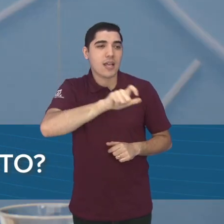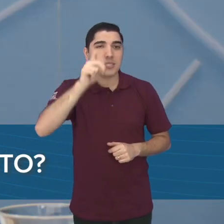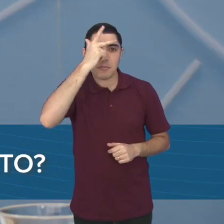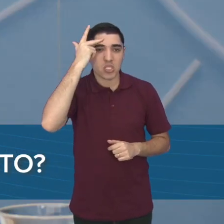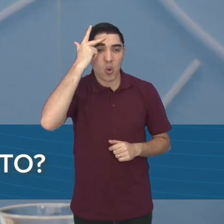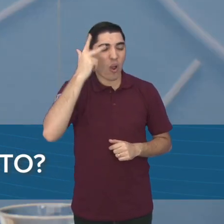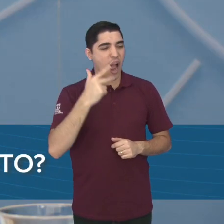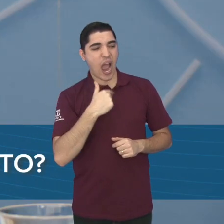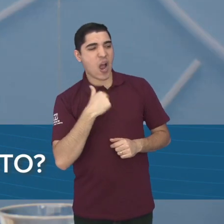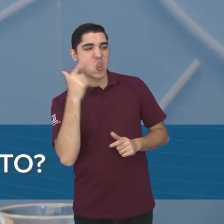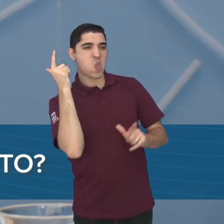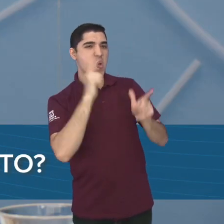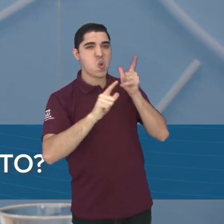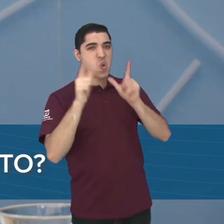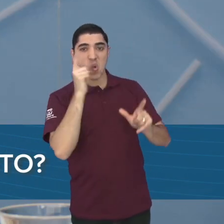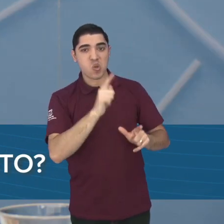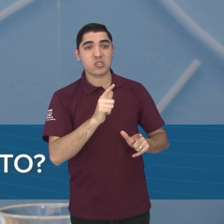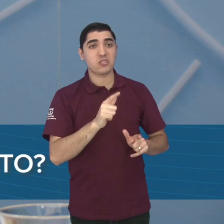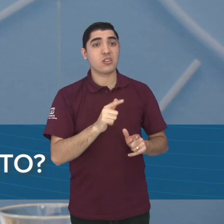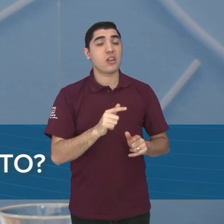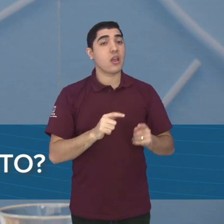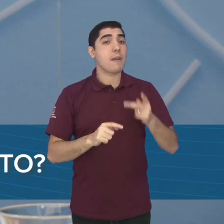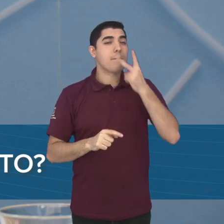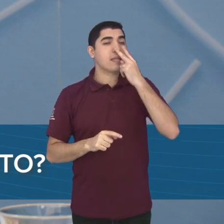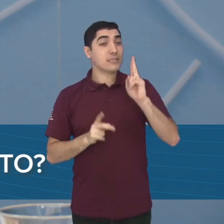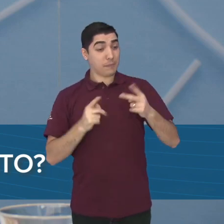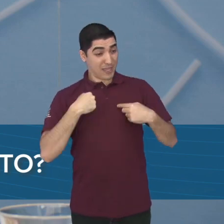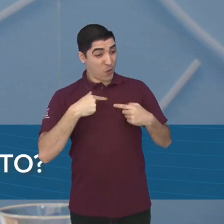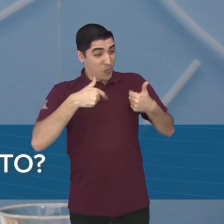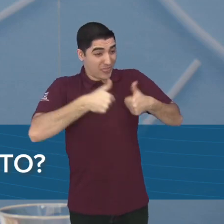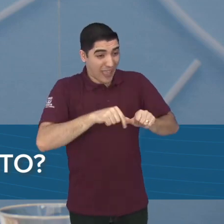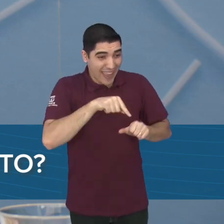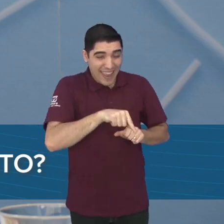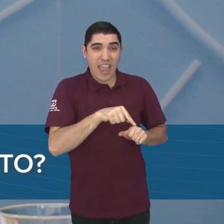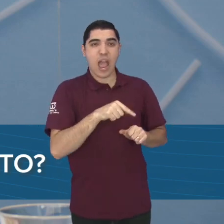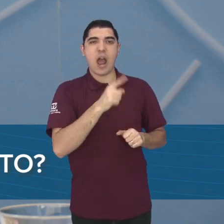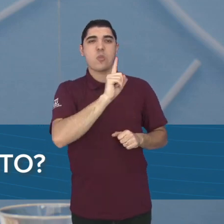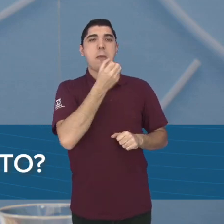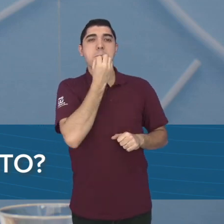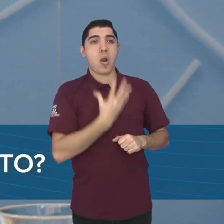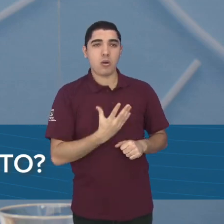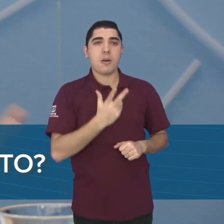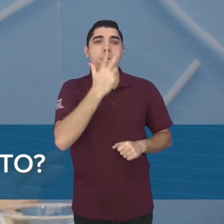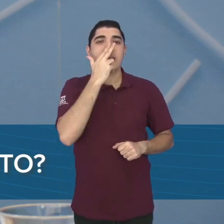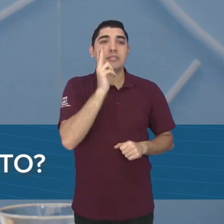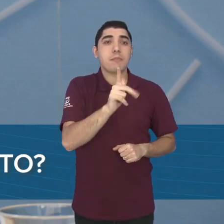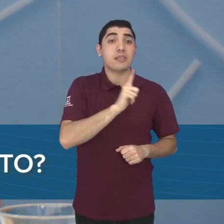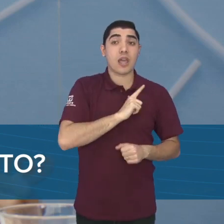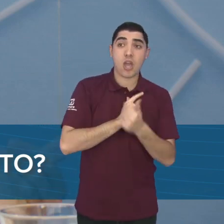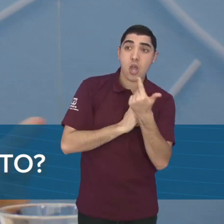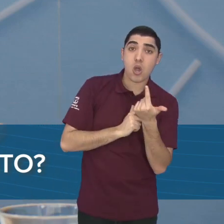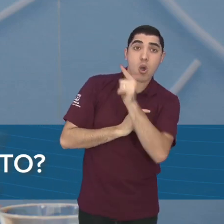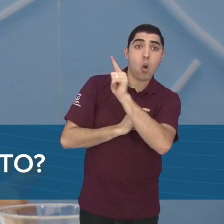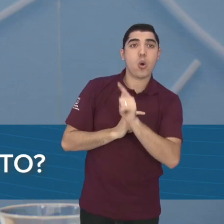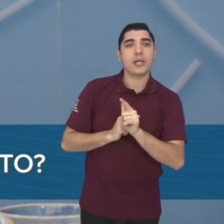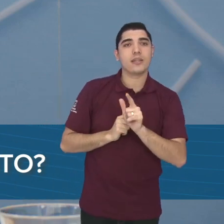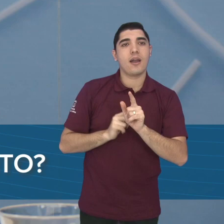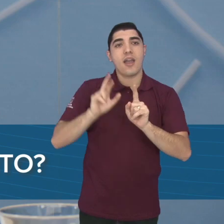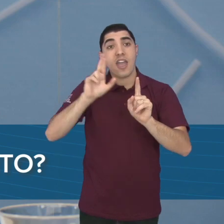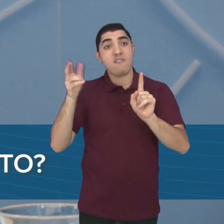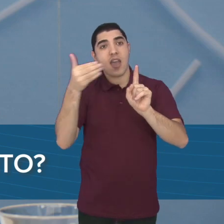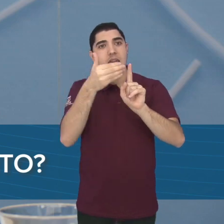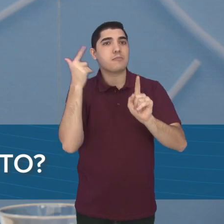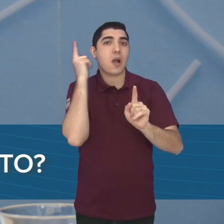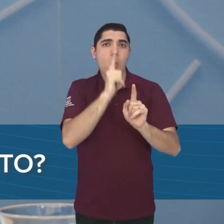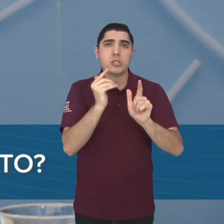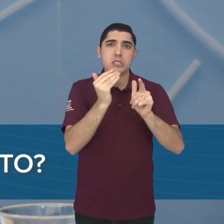o agora, o seu presente, é um lugar que não é bom. Né? Sempre existe um além, né? Existe uma referência para ser alcançada